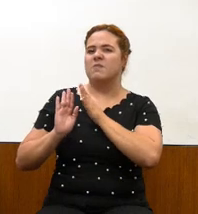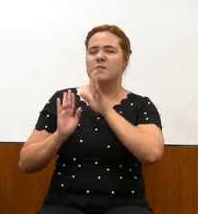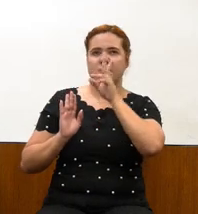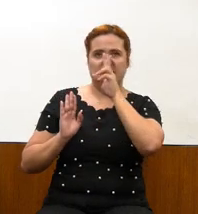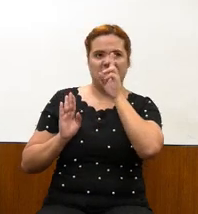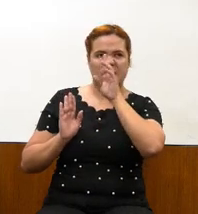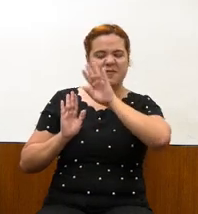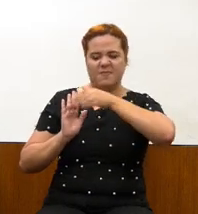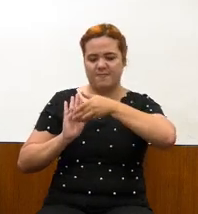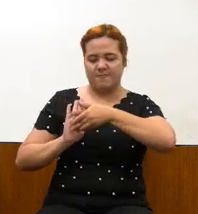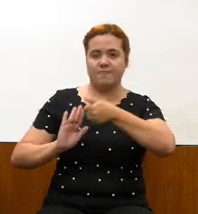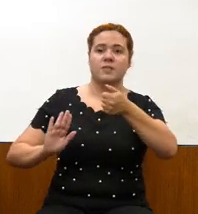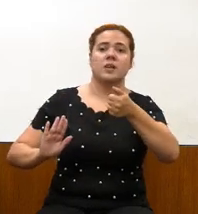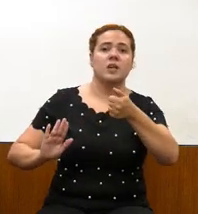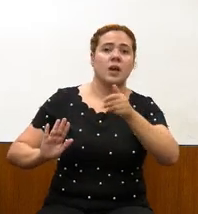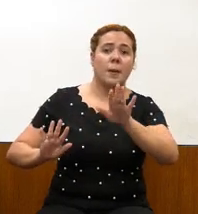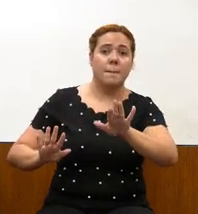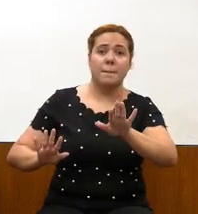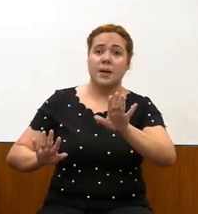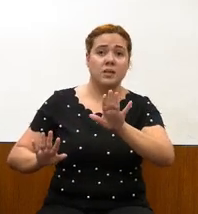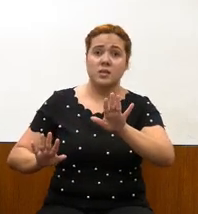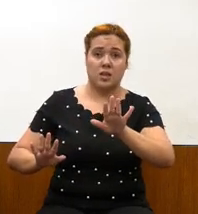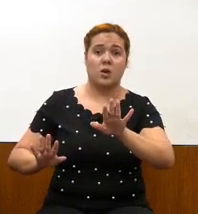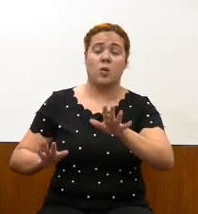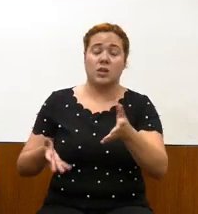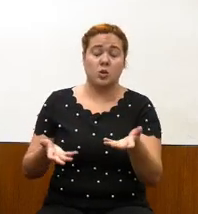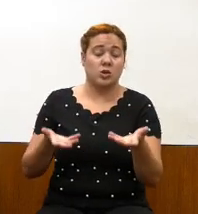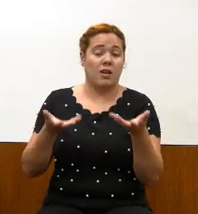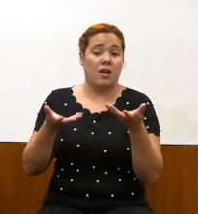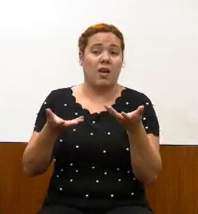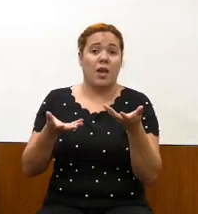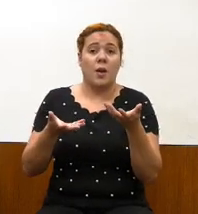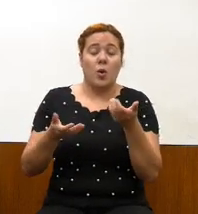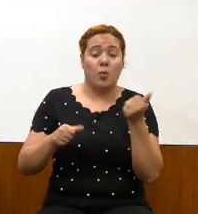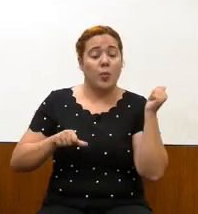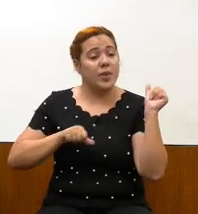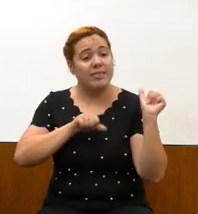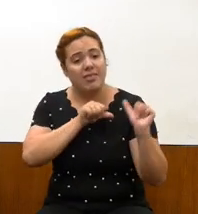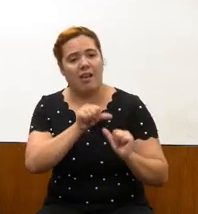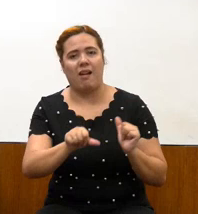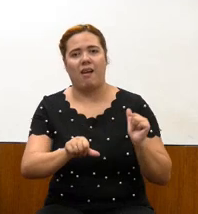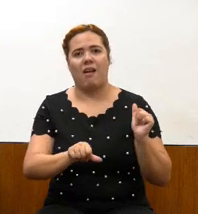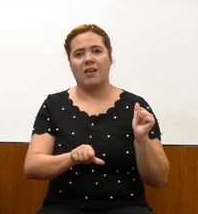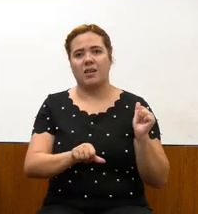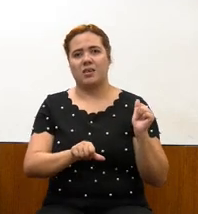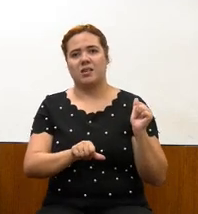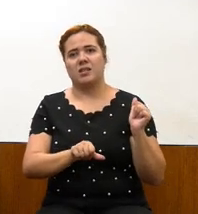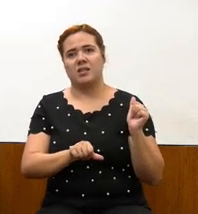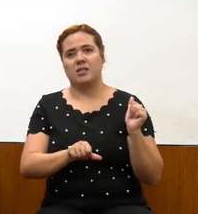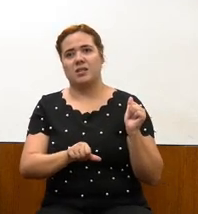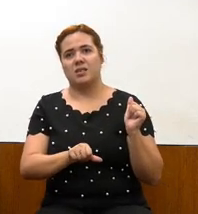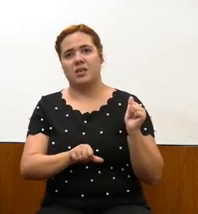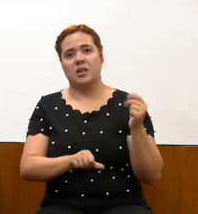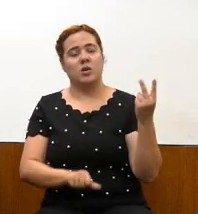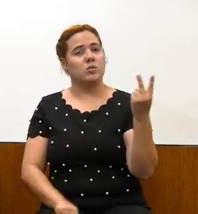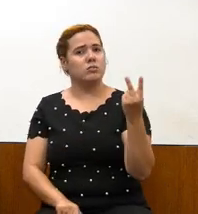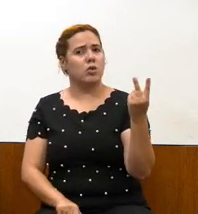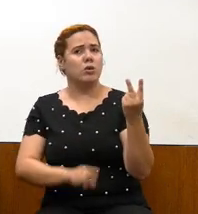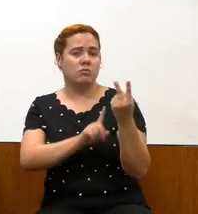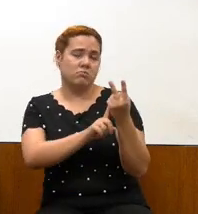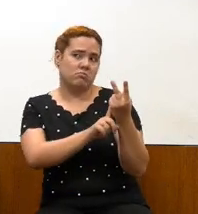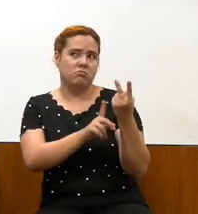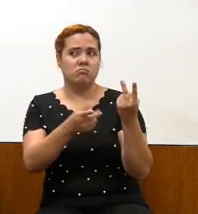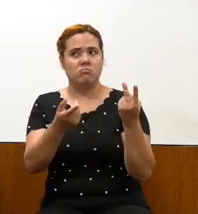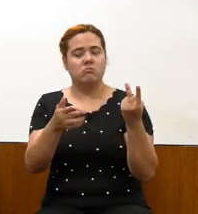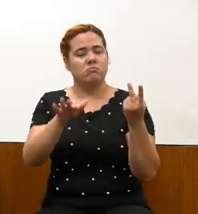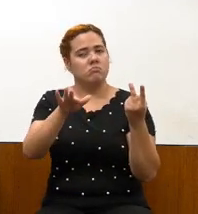justamente dentro da vontade que a gente tem de mudar a realidade que nos atinge. Léo e Dudu são de uma família de classe média,